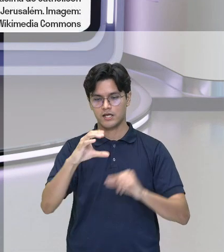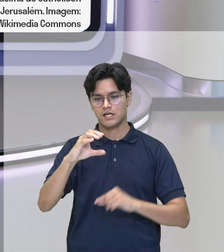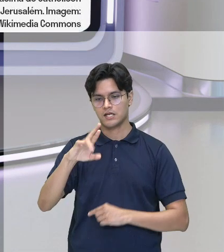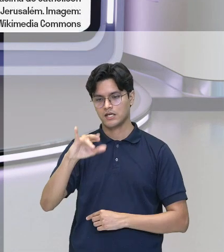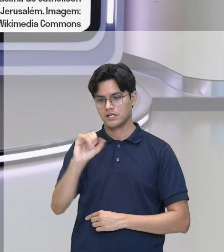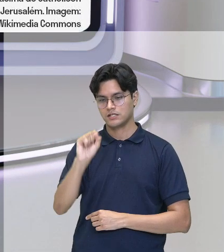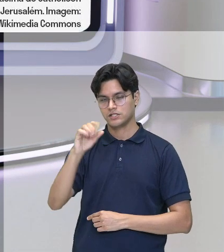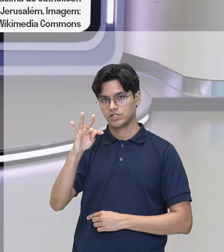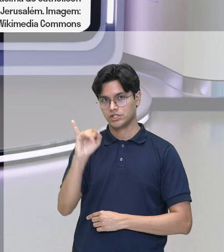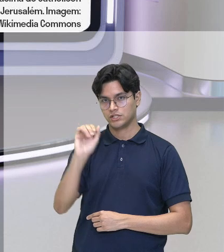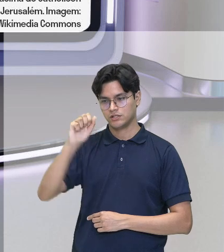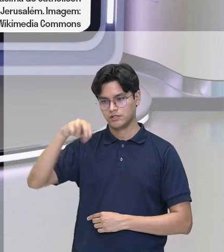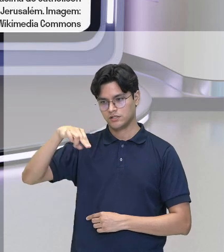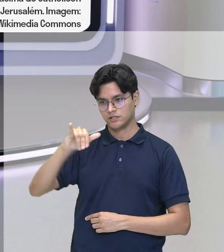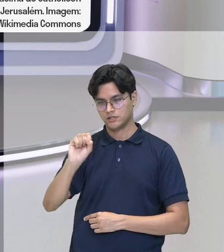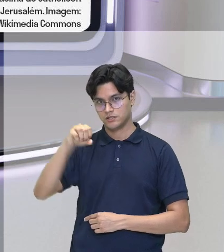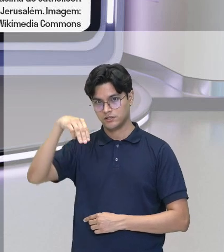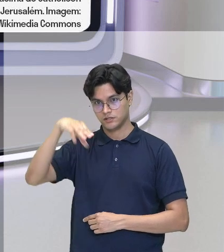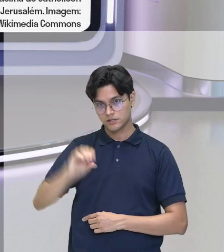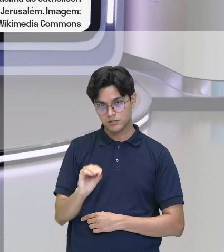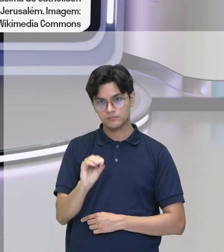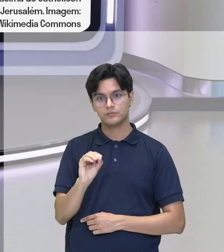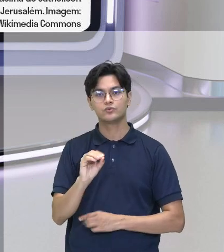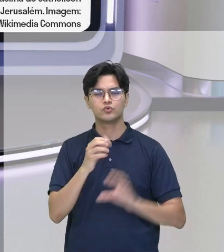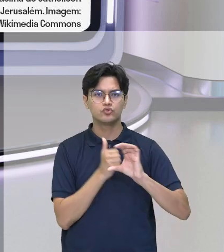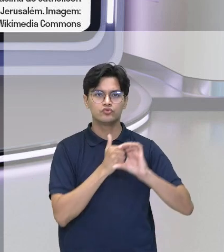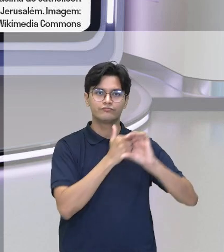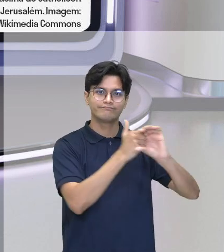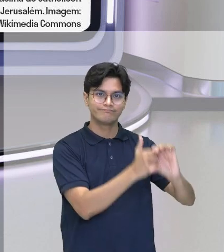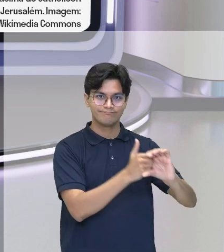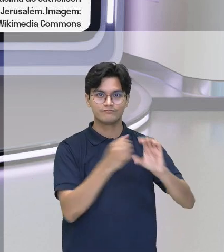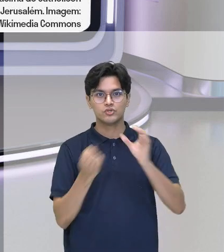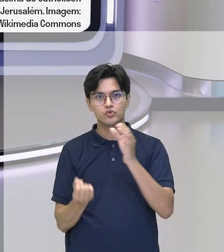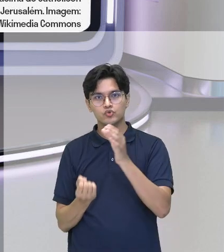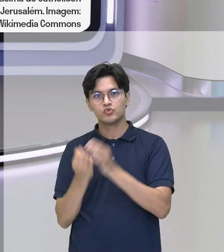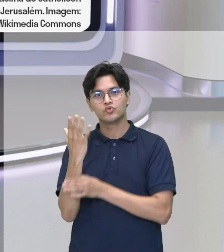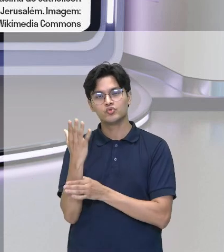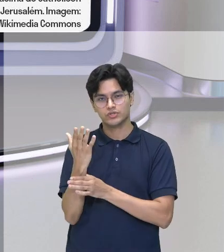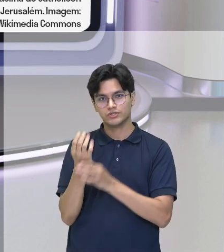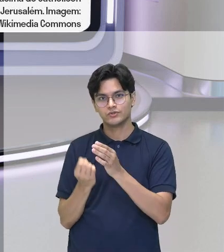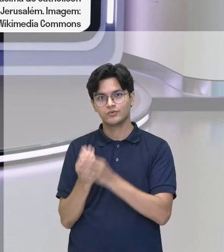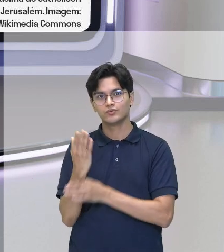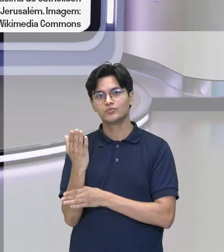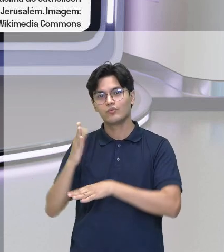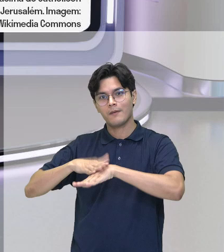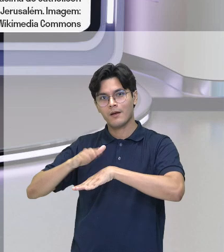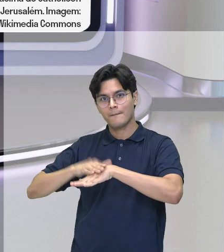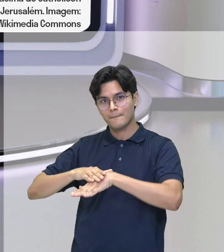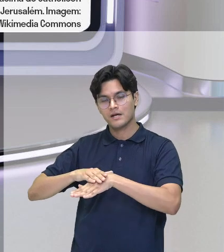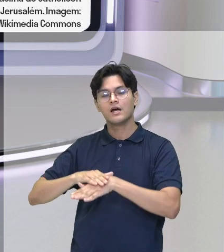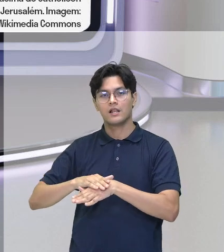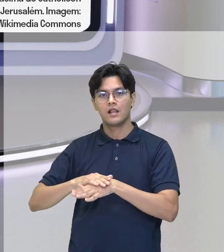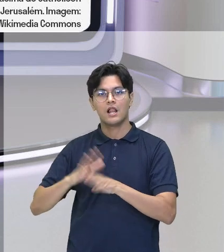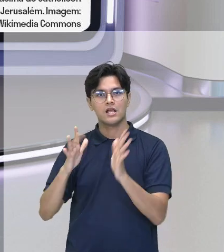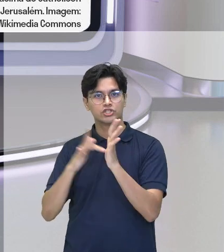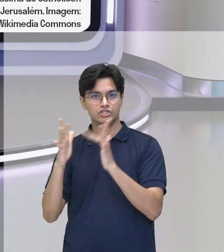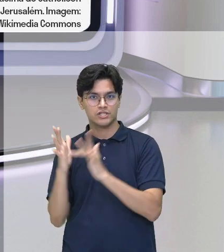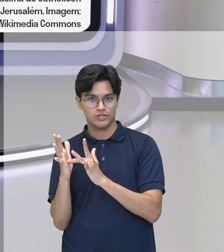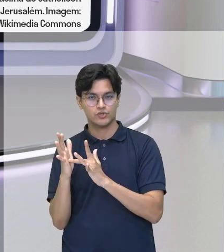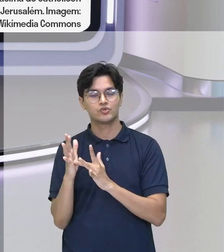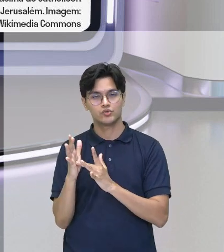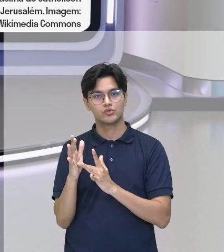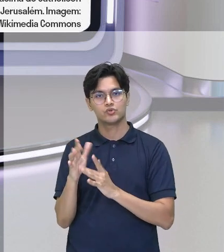O cristianismo é a religião que nasceu com Jesus de Nazaré e seus discípulos, que era um grupo de judeus palestinos